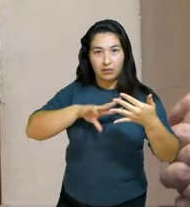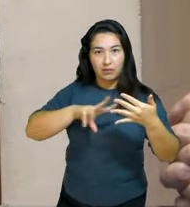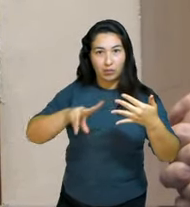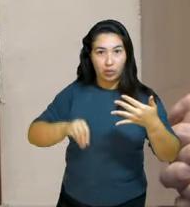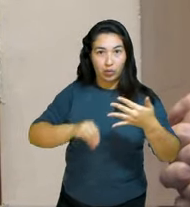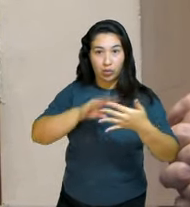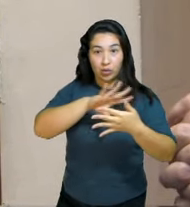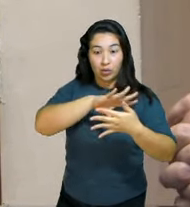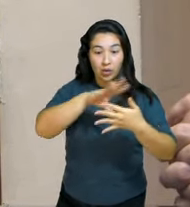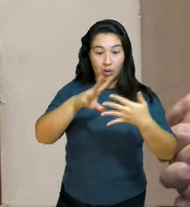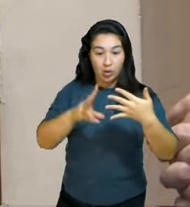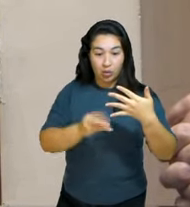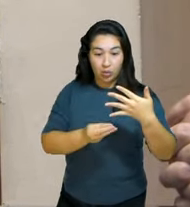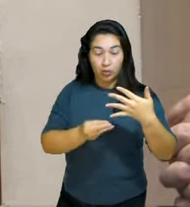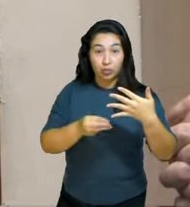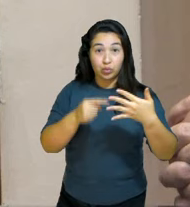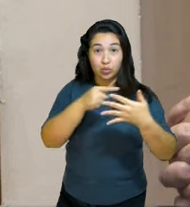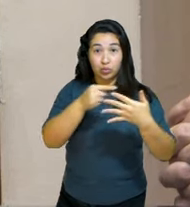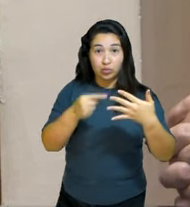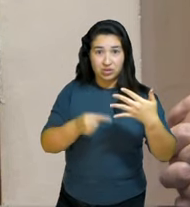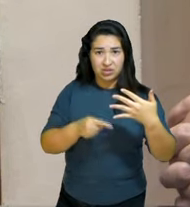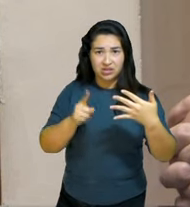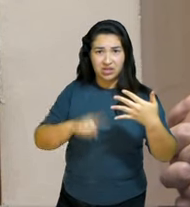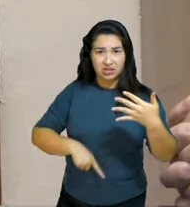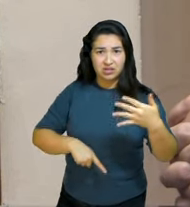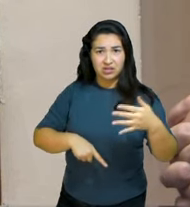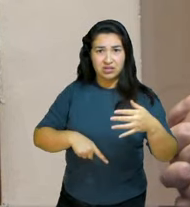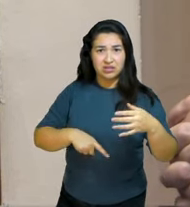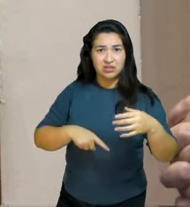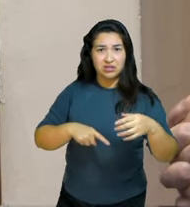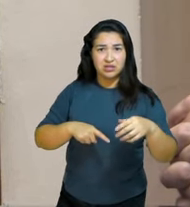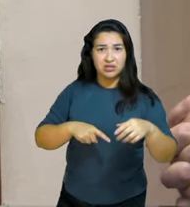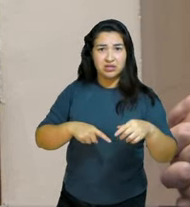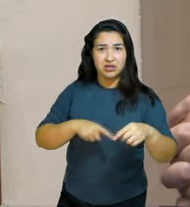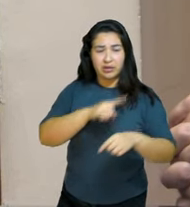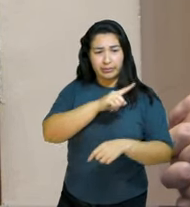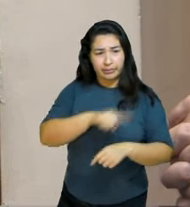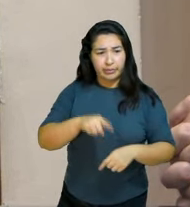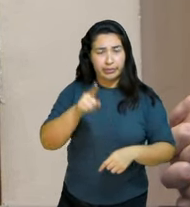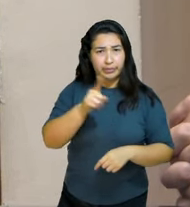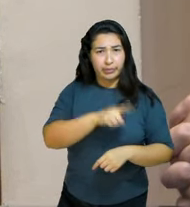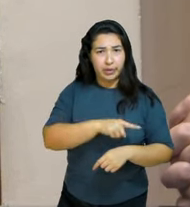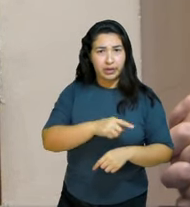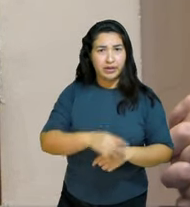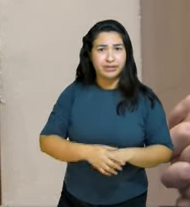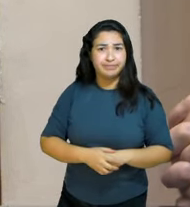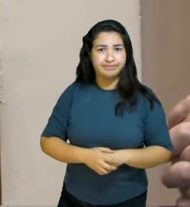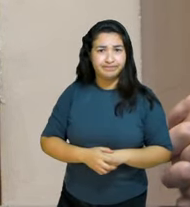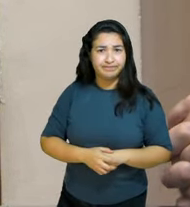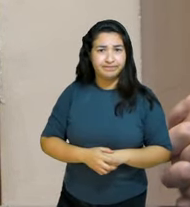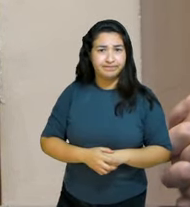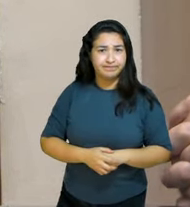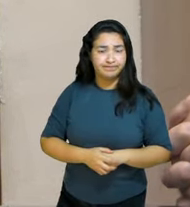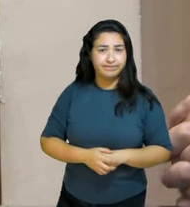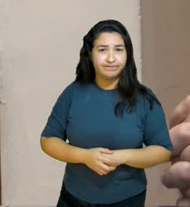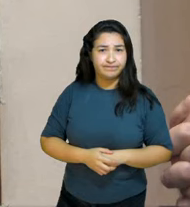não vou dizer boicotado, que é uma palavra forte, mas foram inválidos. Há que se dizer a verdade.